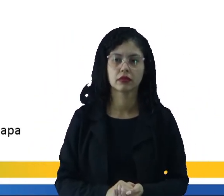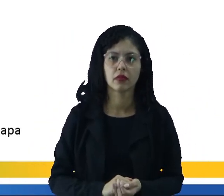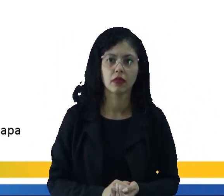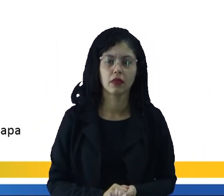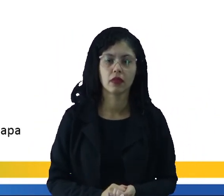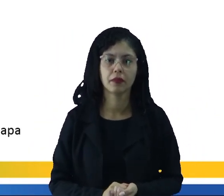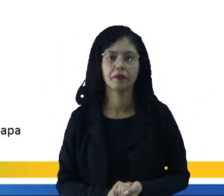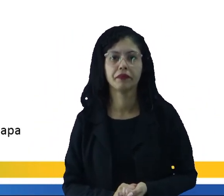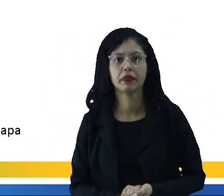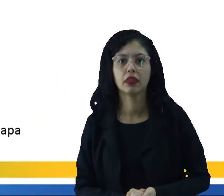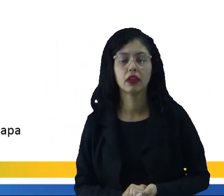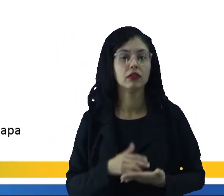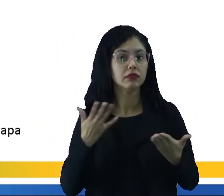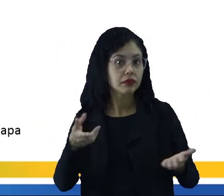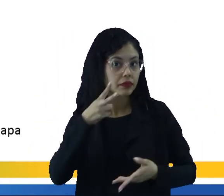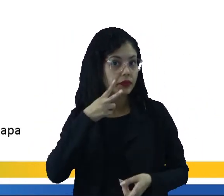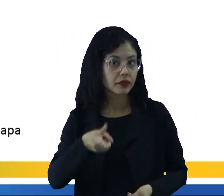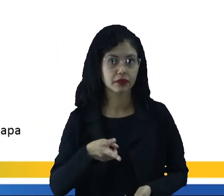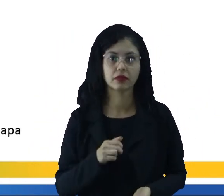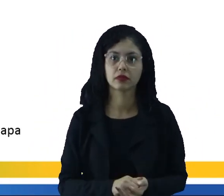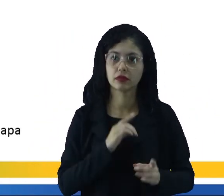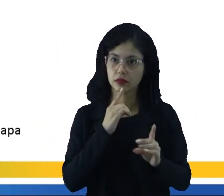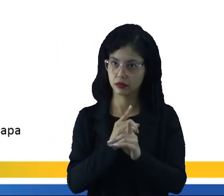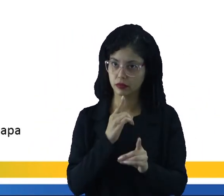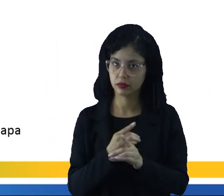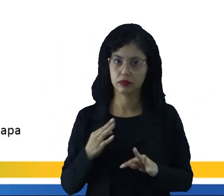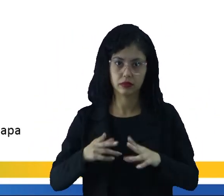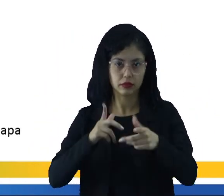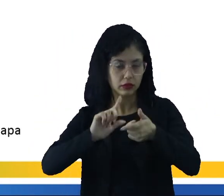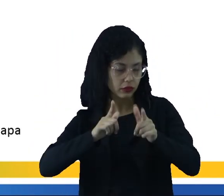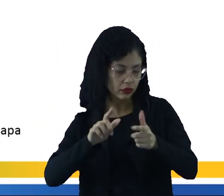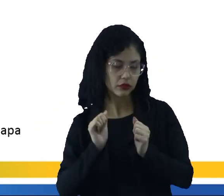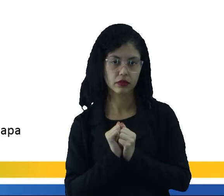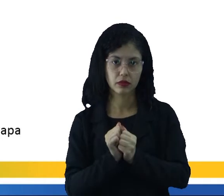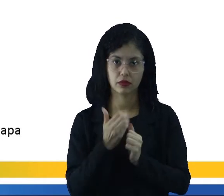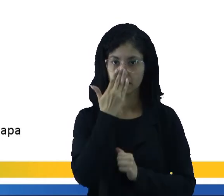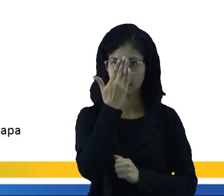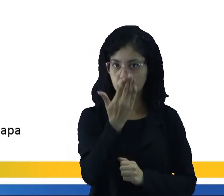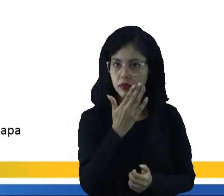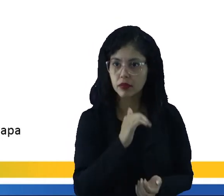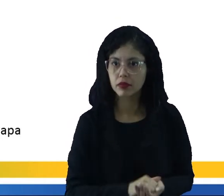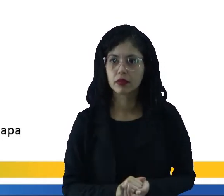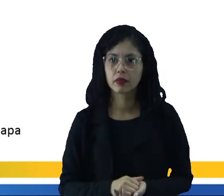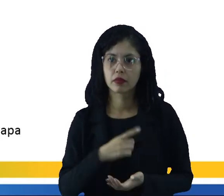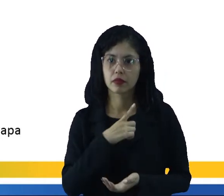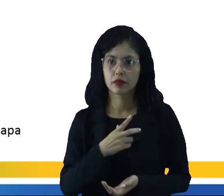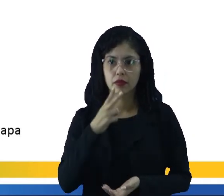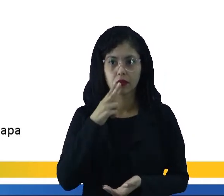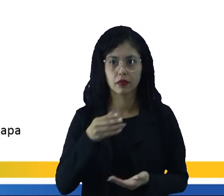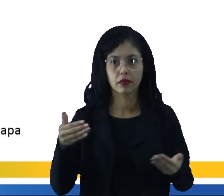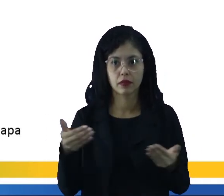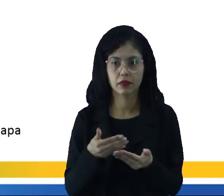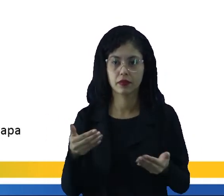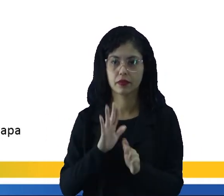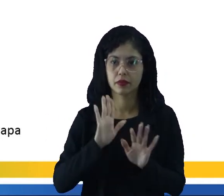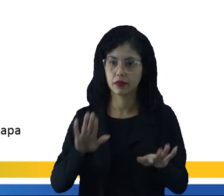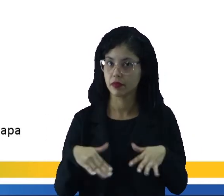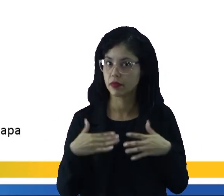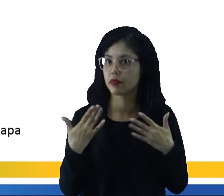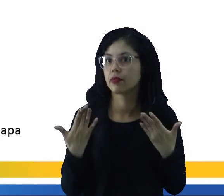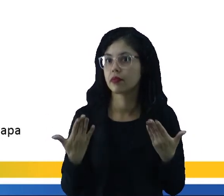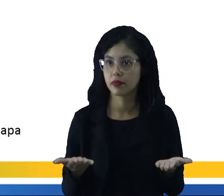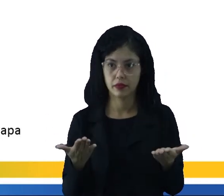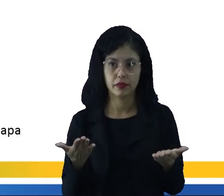Canadá, próximo do Alasca. Se você encontrou todas essas letras que estão na sua tela, vamos então ver agora